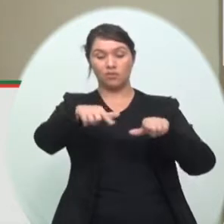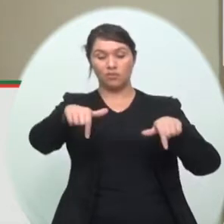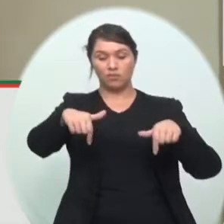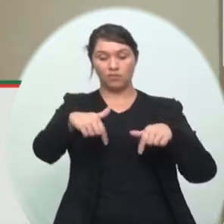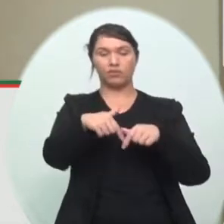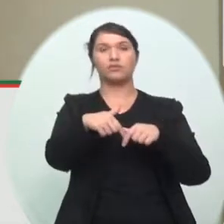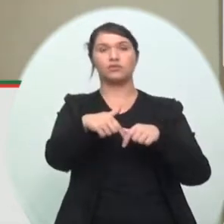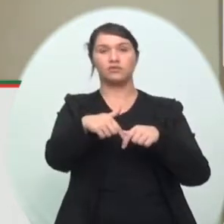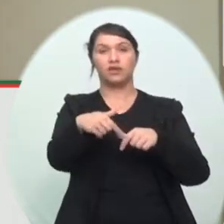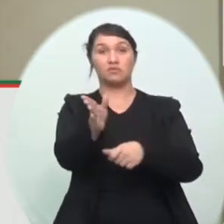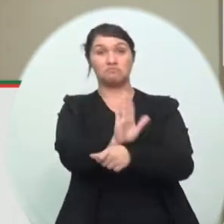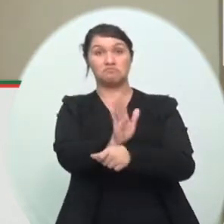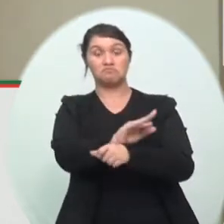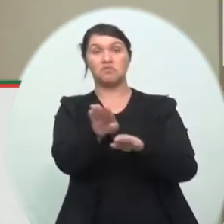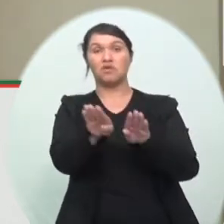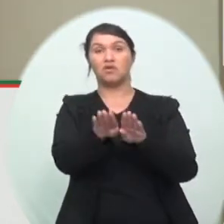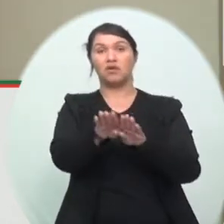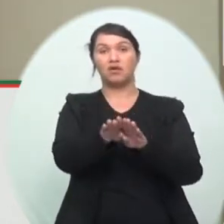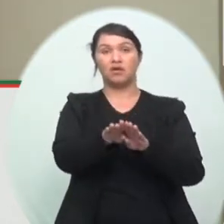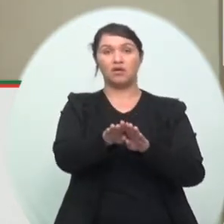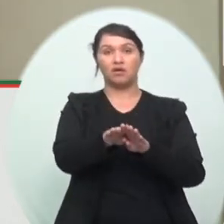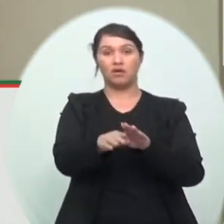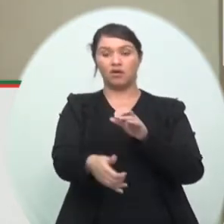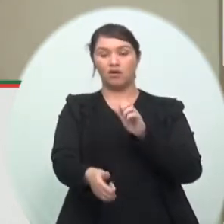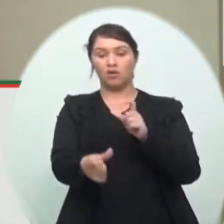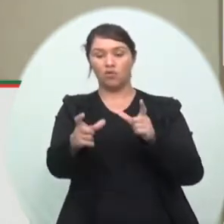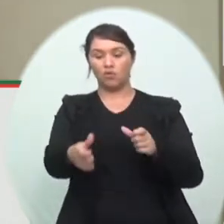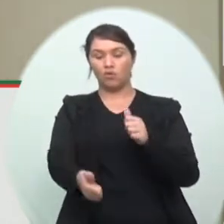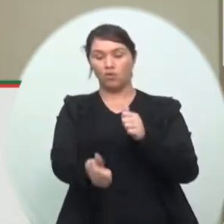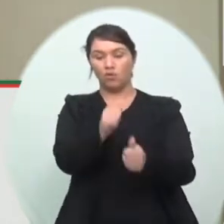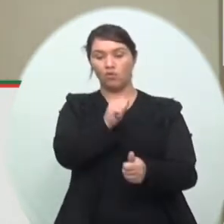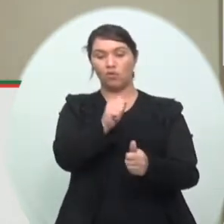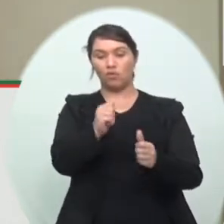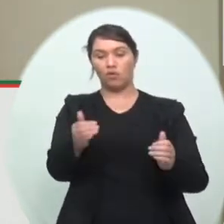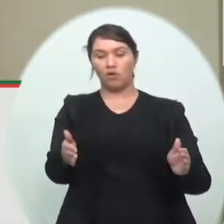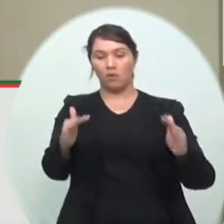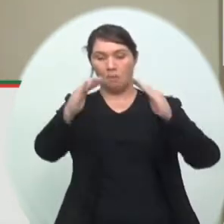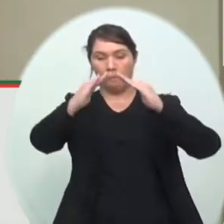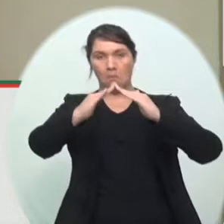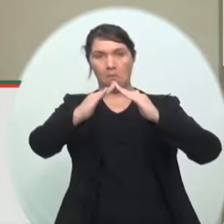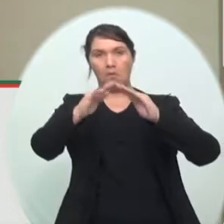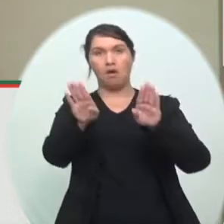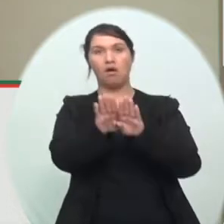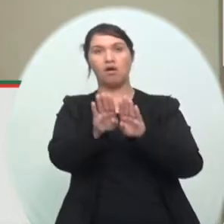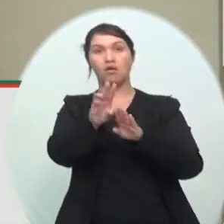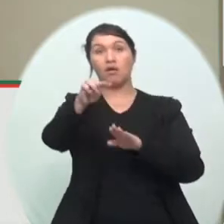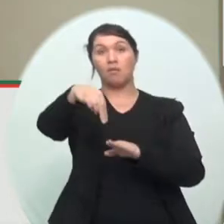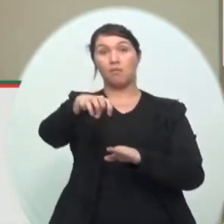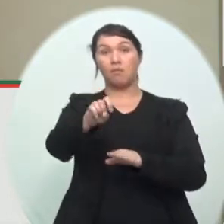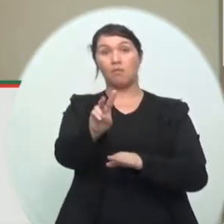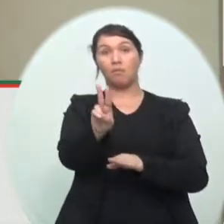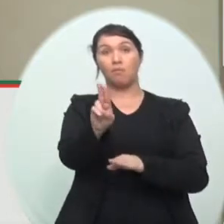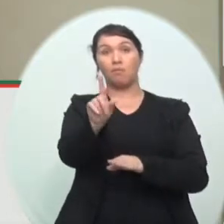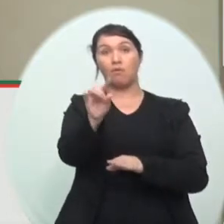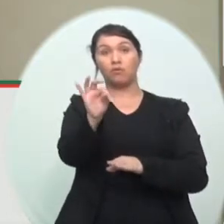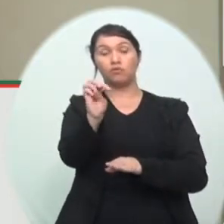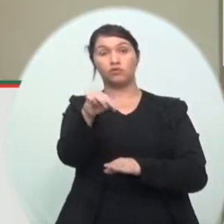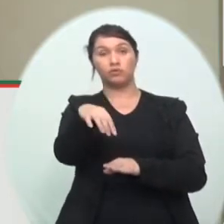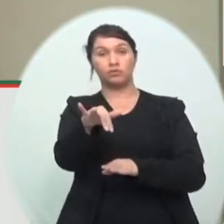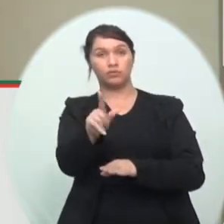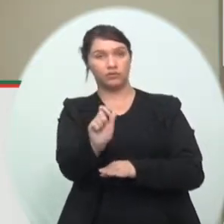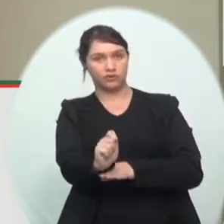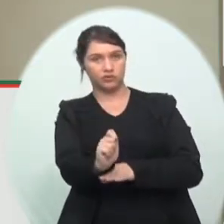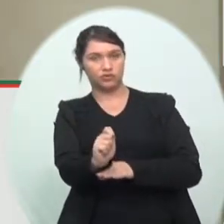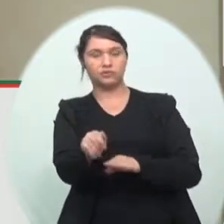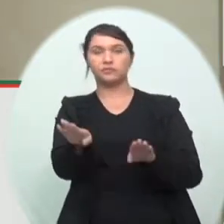coberta, quase que um ginásio, onde foi instalado uma escola de futebol. Também sala multimídia com computadores, onde as crianças poderão ter